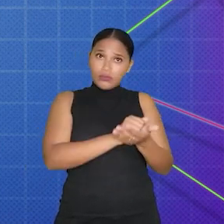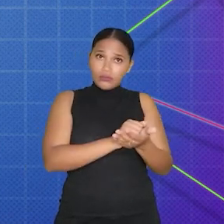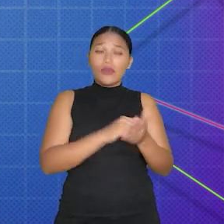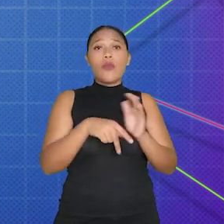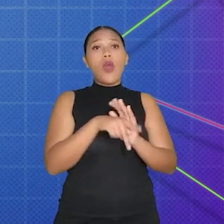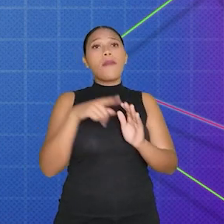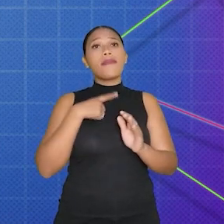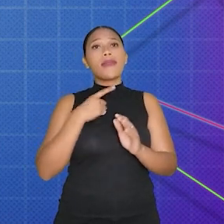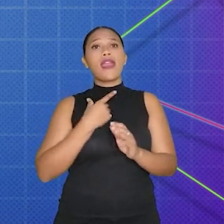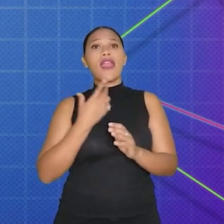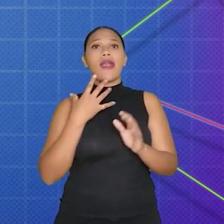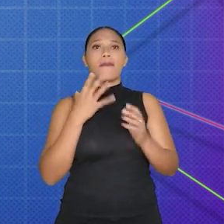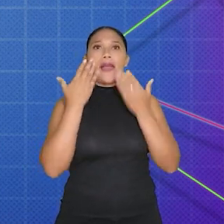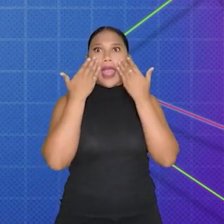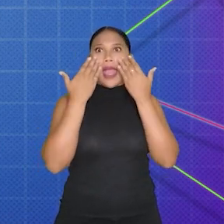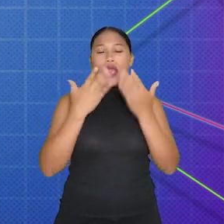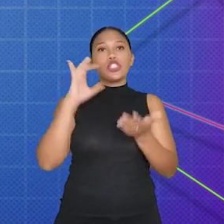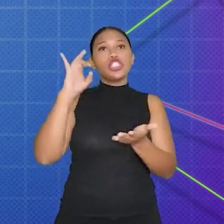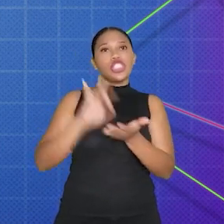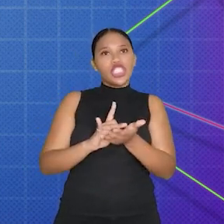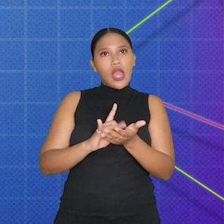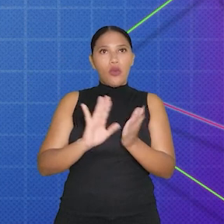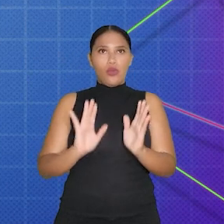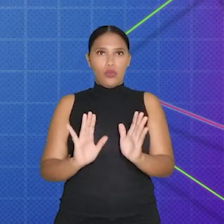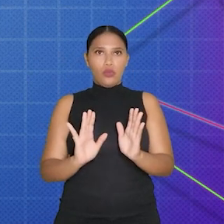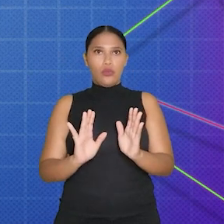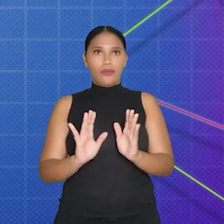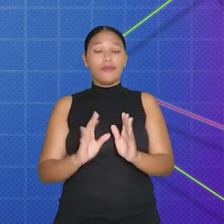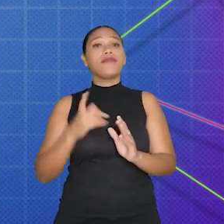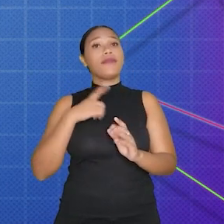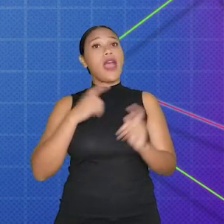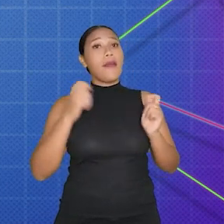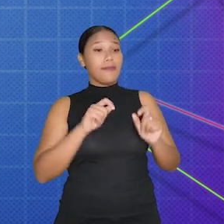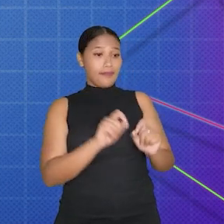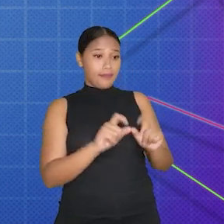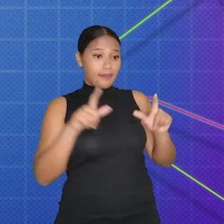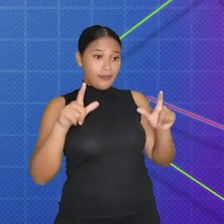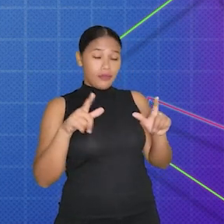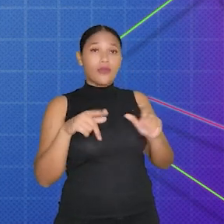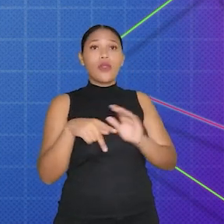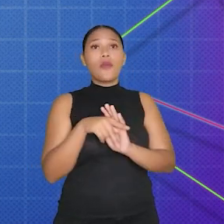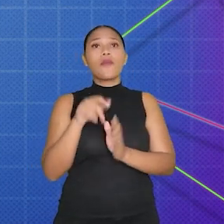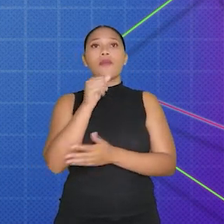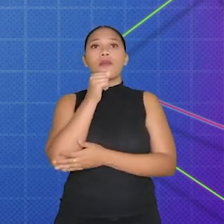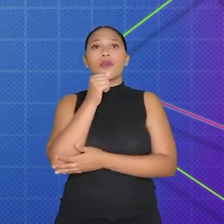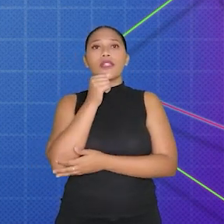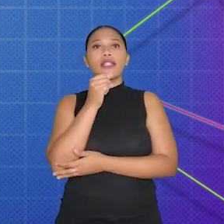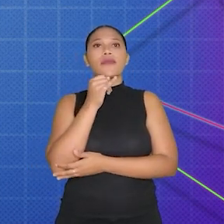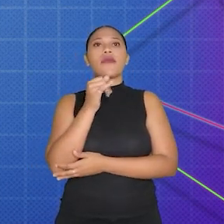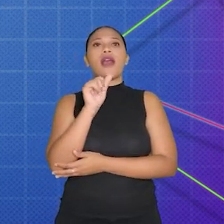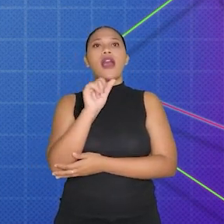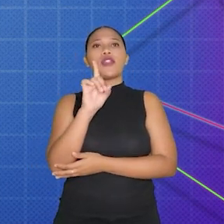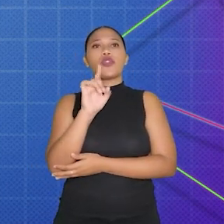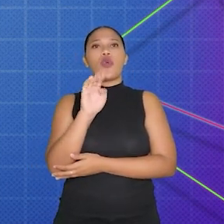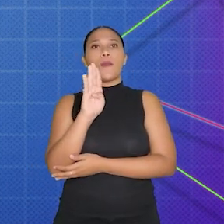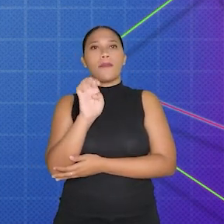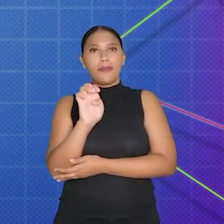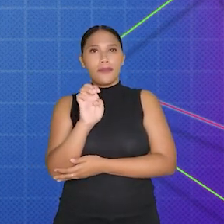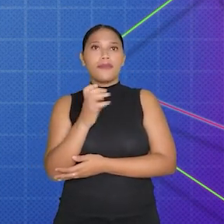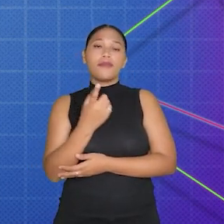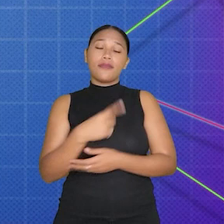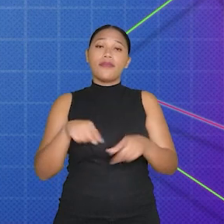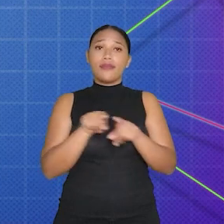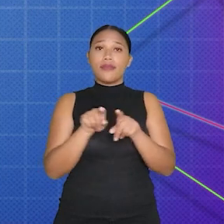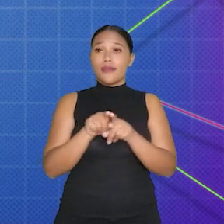documentos digitalizados, que mantêm a formatação e aparência originais do documento. Eles podem ser abertos com programas como Adobe Reader